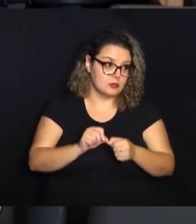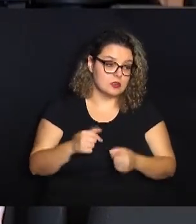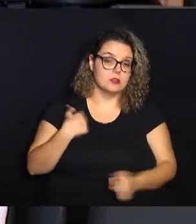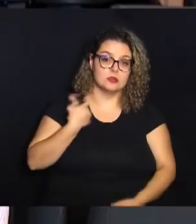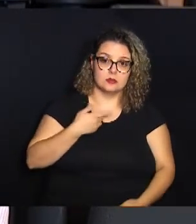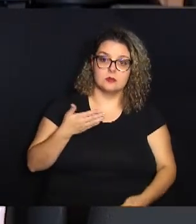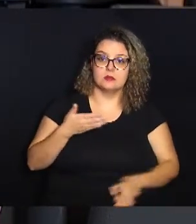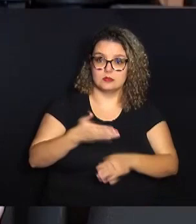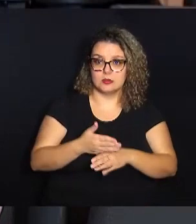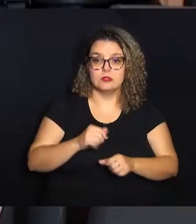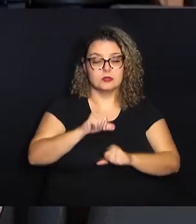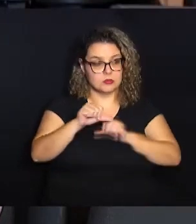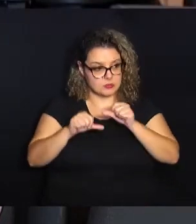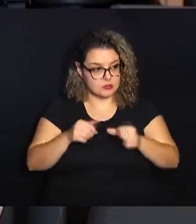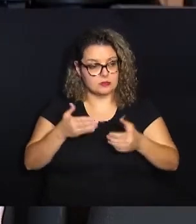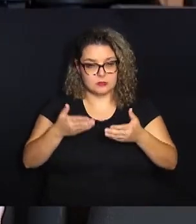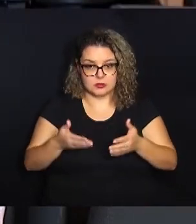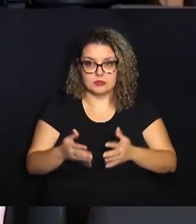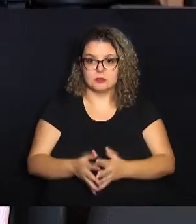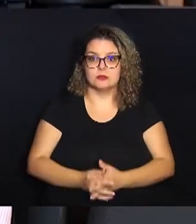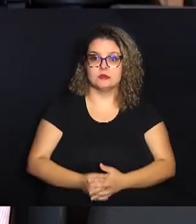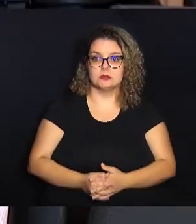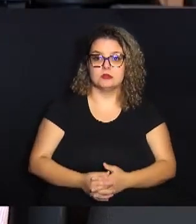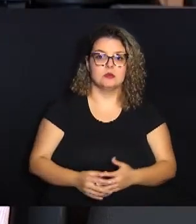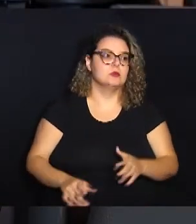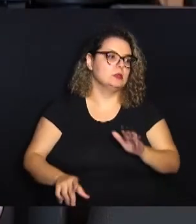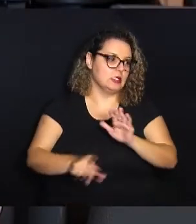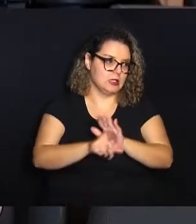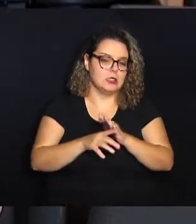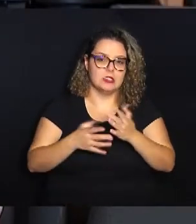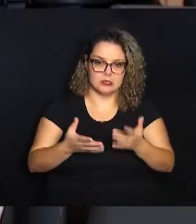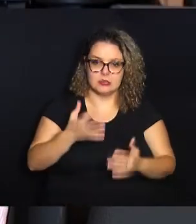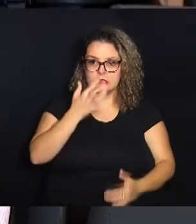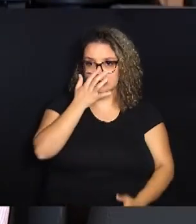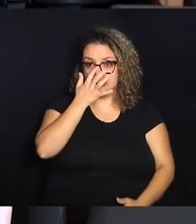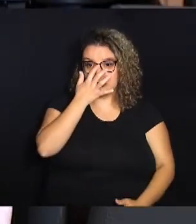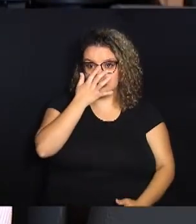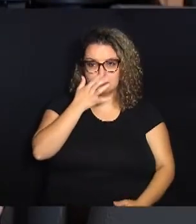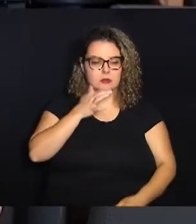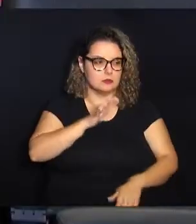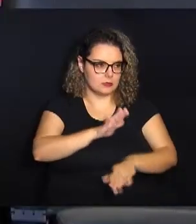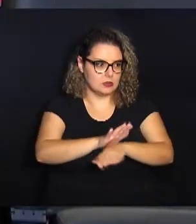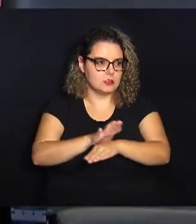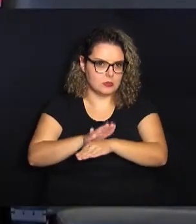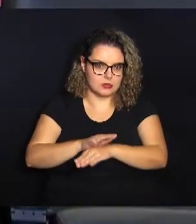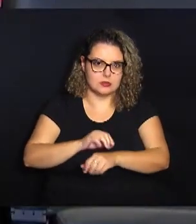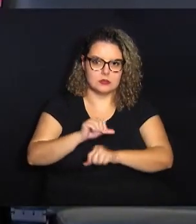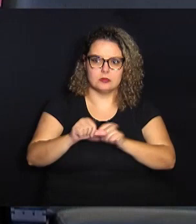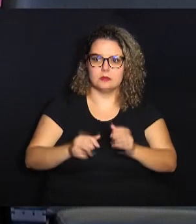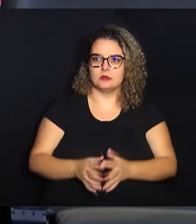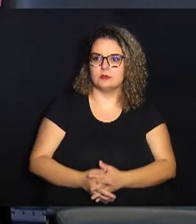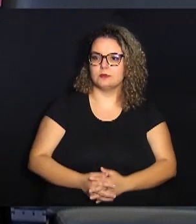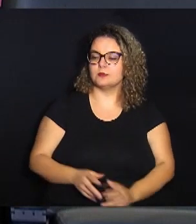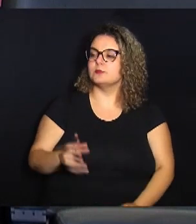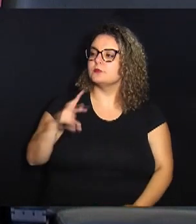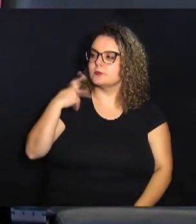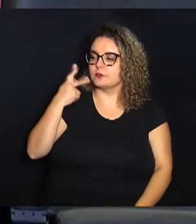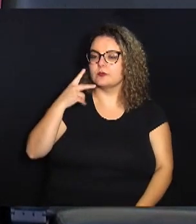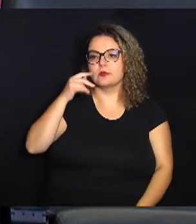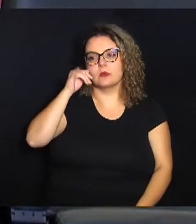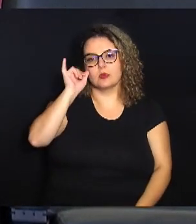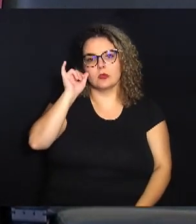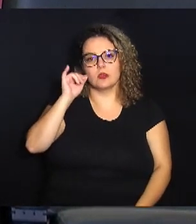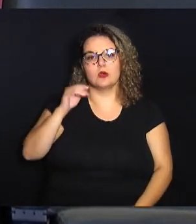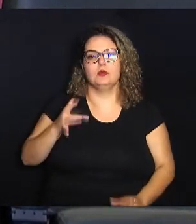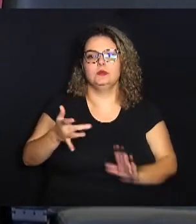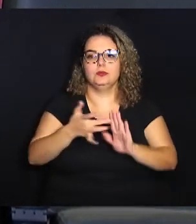parte aqui, né? Transformando isso em legislação, enfim, né? Para ajudar nessa mudança. O vereador Paulo Búfalo está